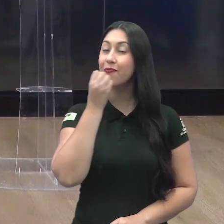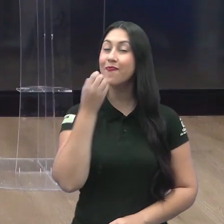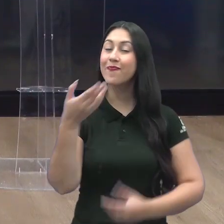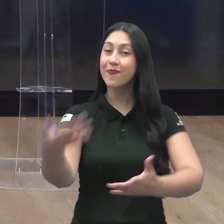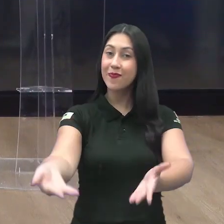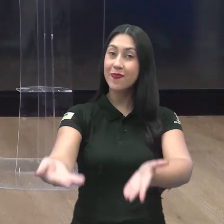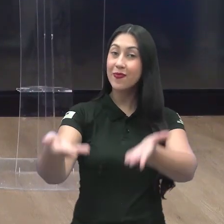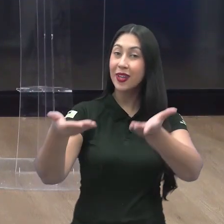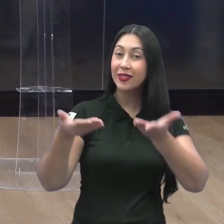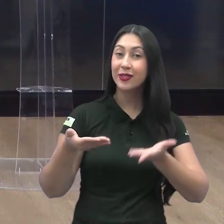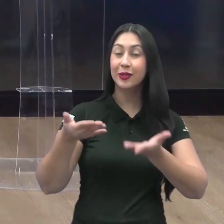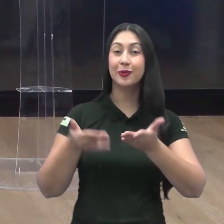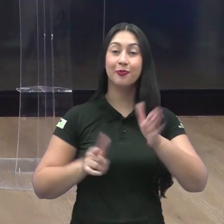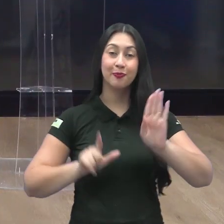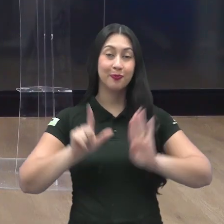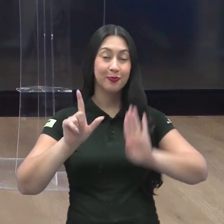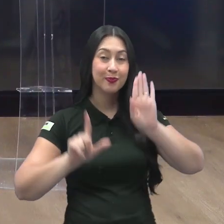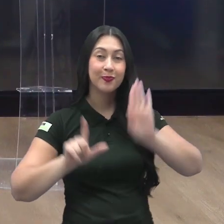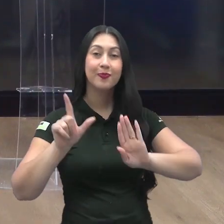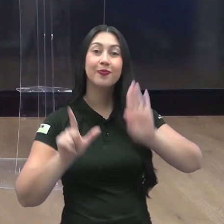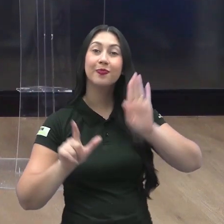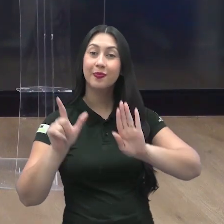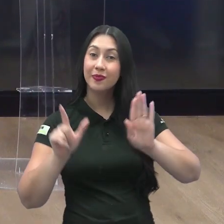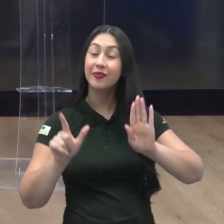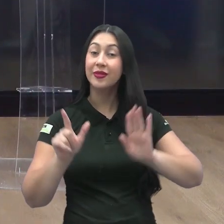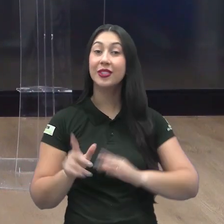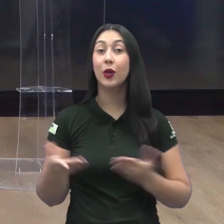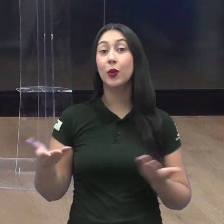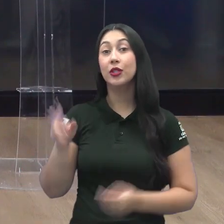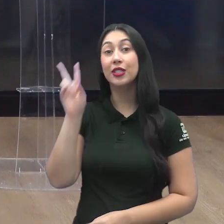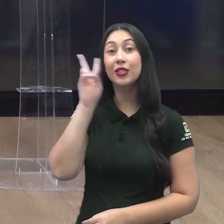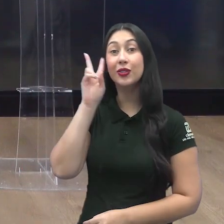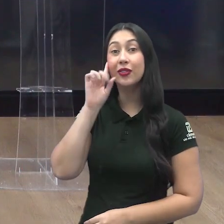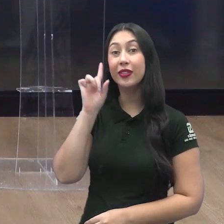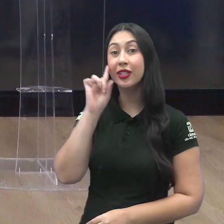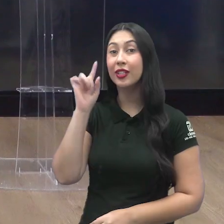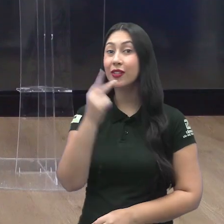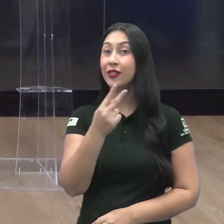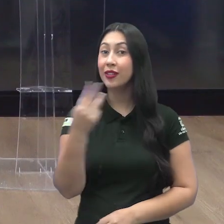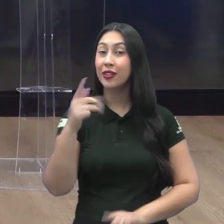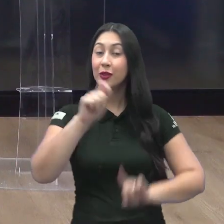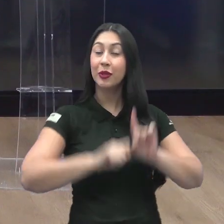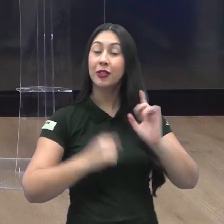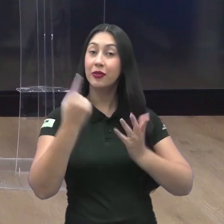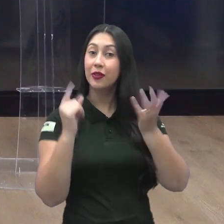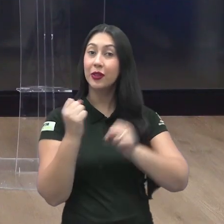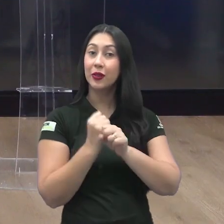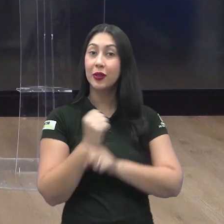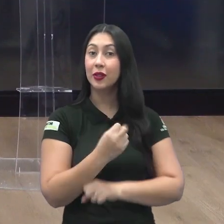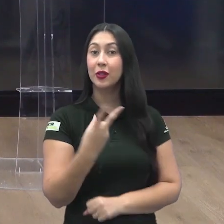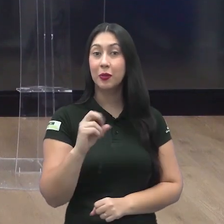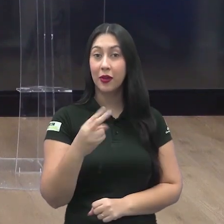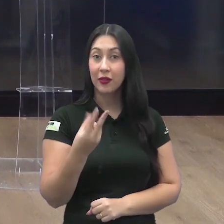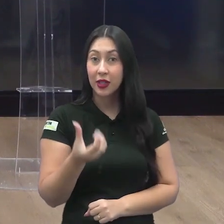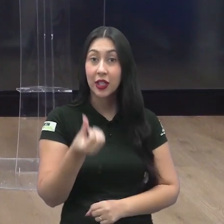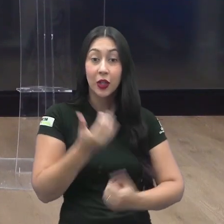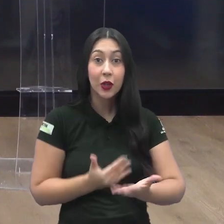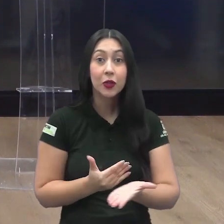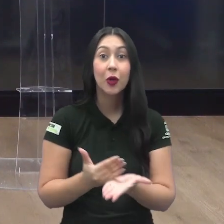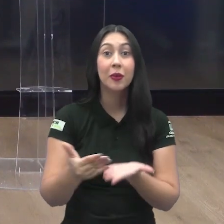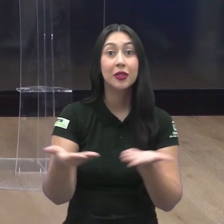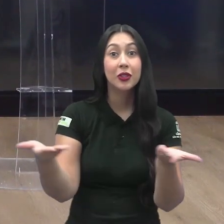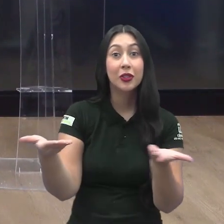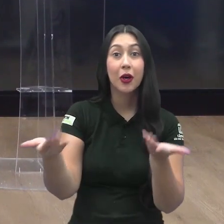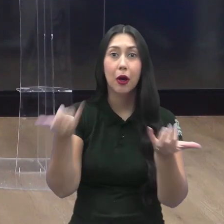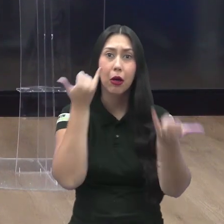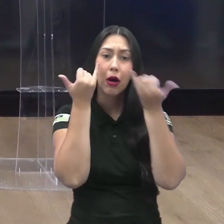Olá, seja bem-vindo e bem-vinda ao Boletim Legislativo, segunda-feira, 23 de fevereiro de 2026, semana